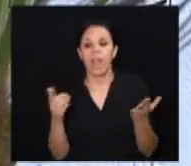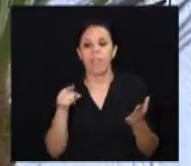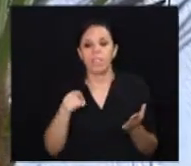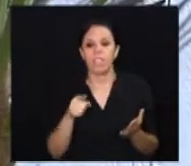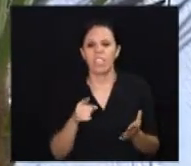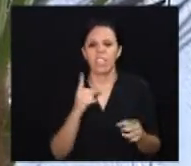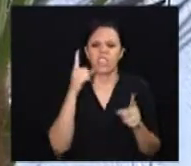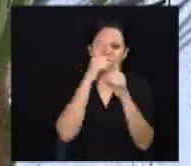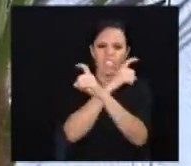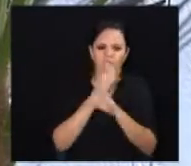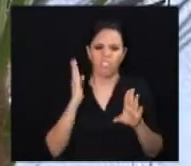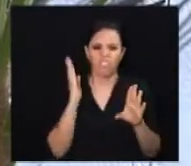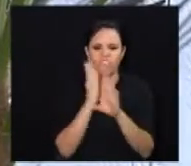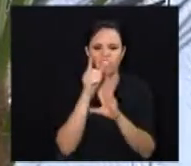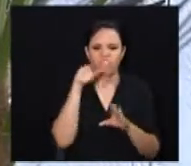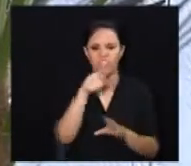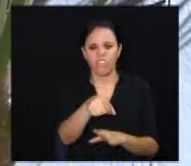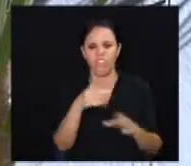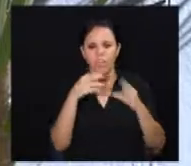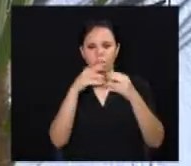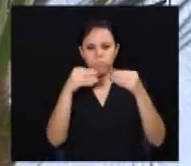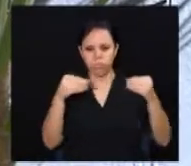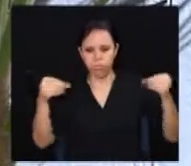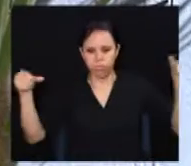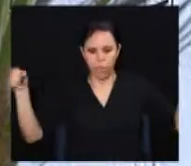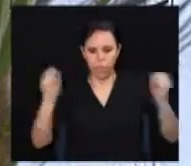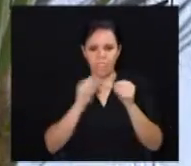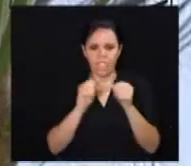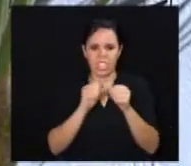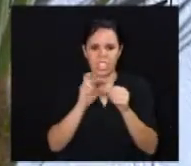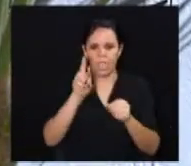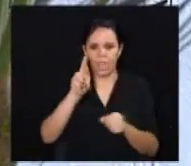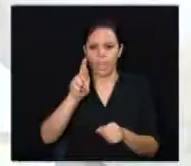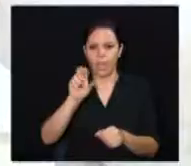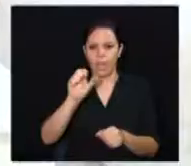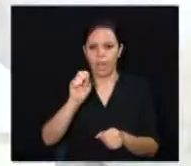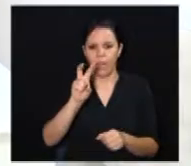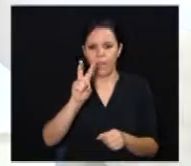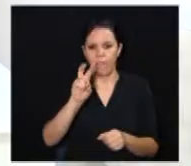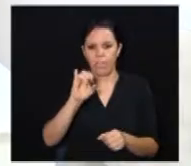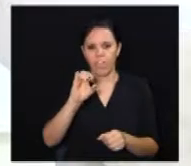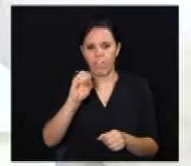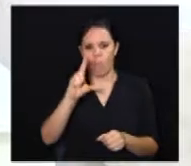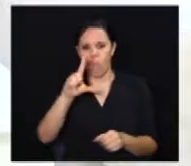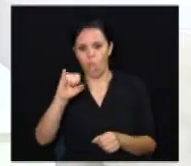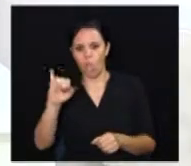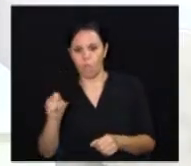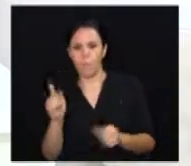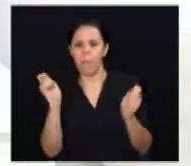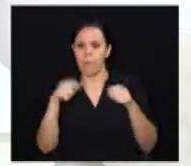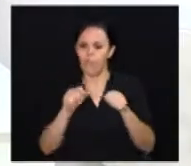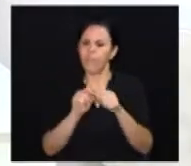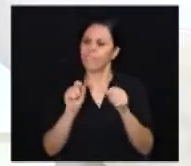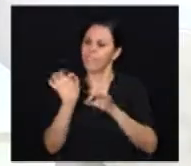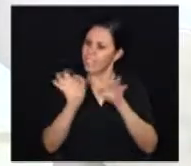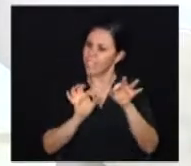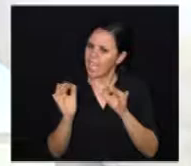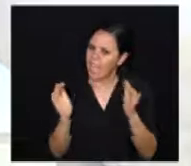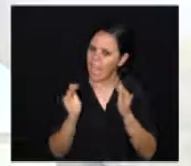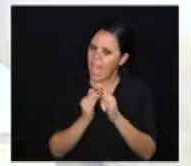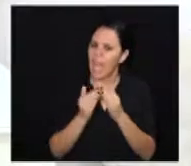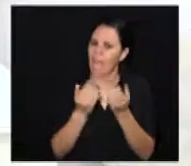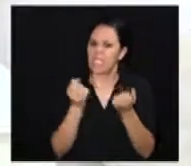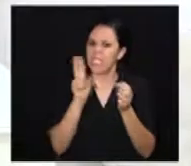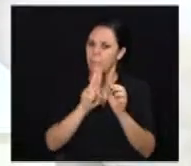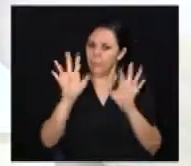encontrar uma massa caseira que a gente consiga fazer um ravioli. Então eu vou passar a receita da massa para vocês poderem fazer em casa, dá para abrir na mão